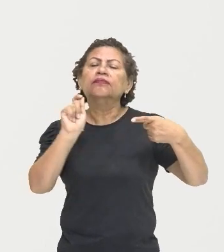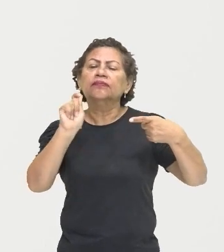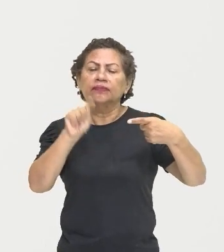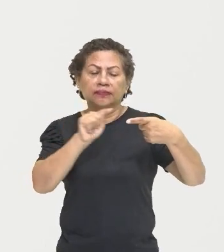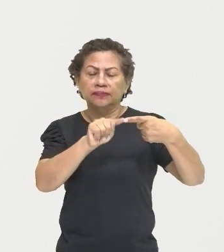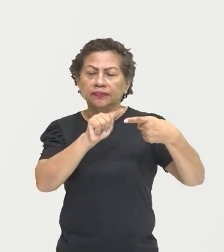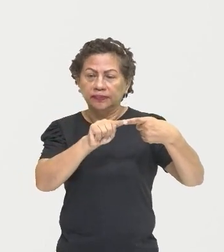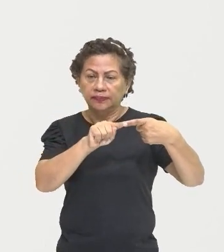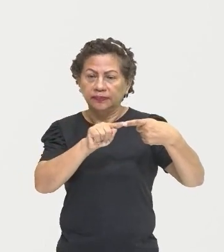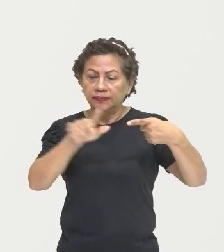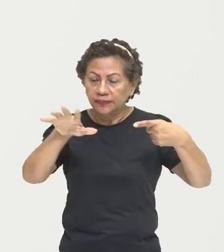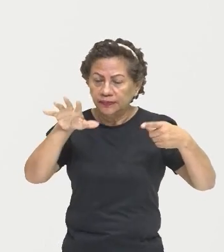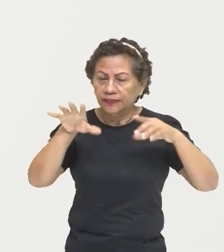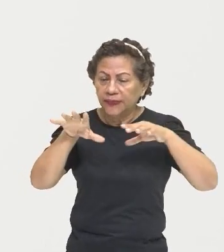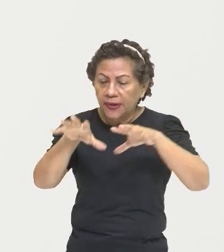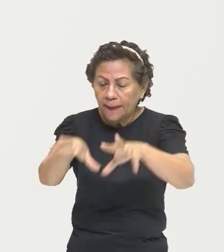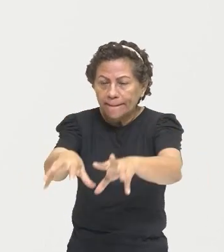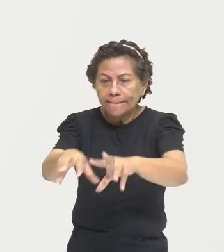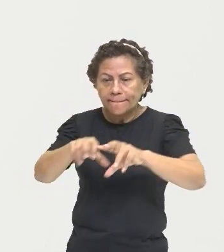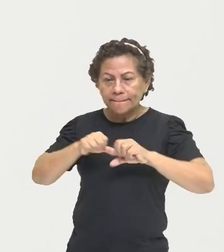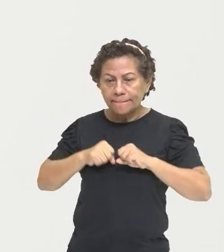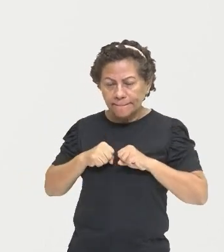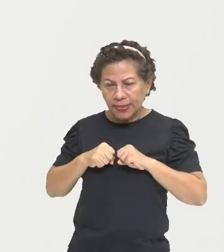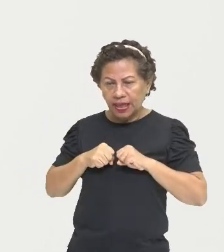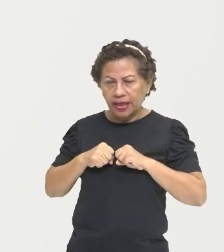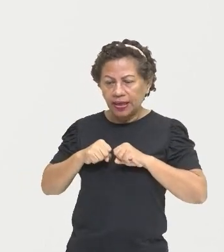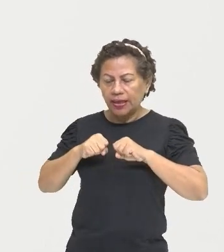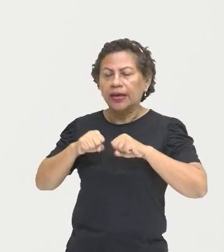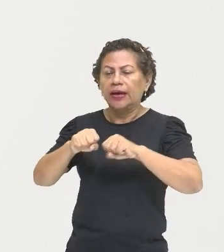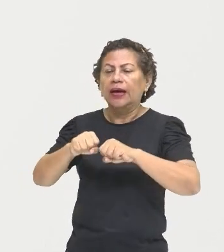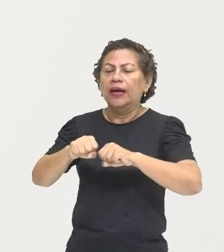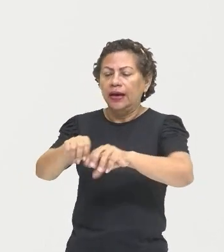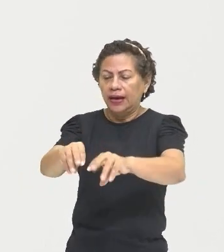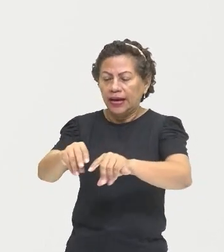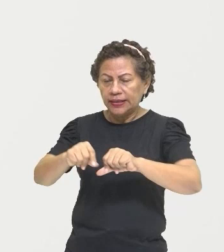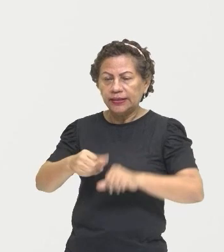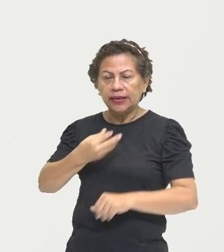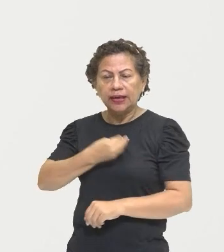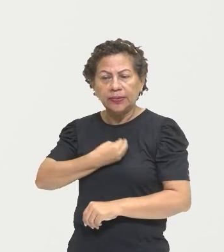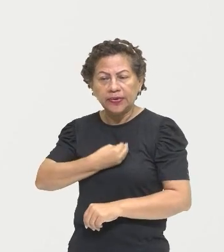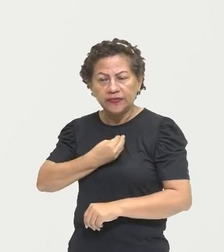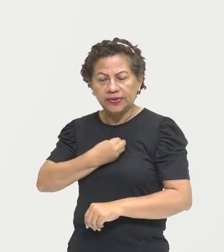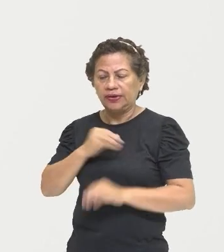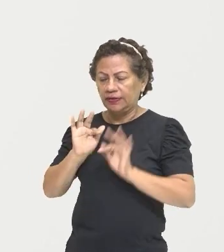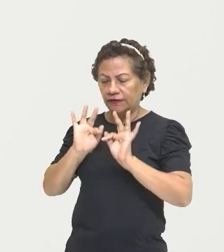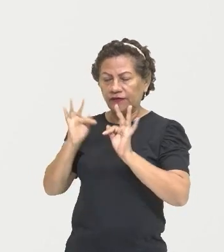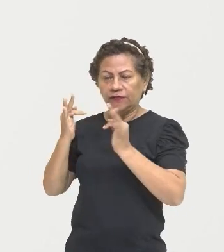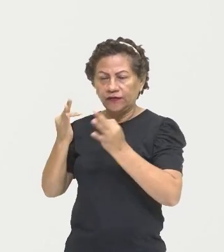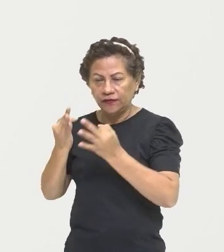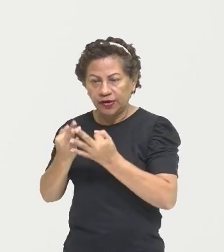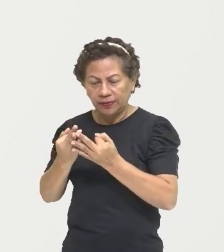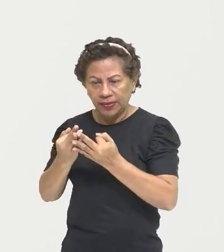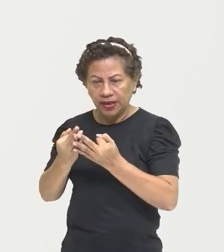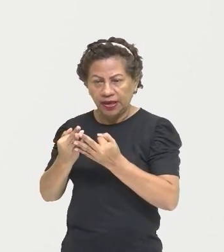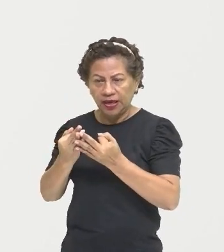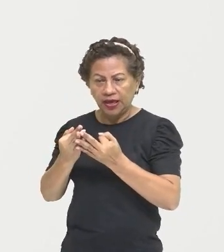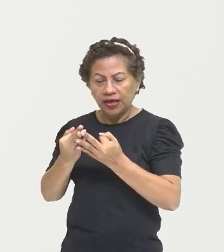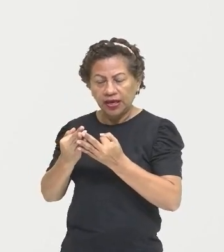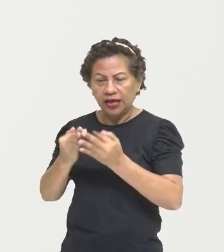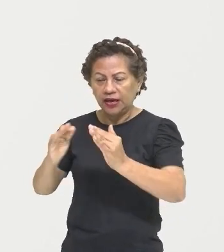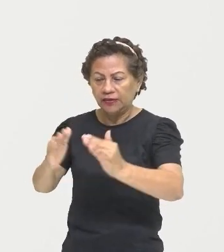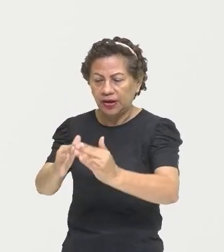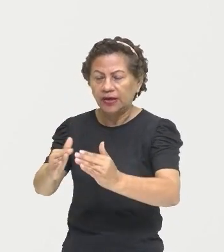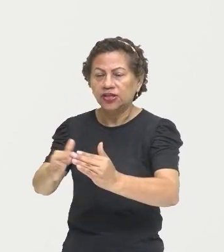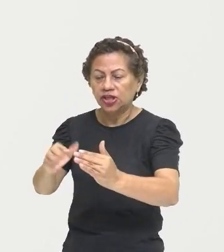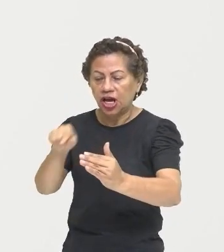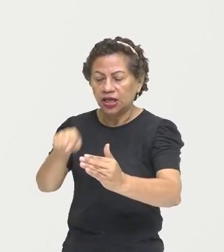toma posse da terra para a sua subsistência. Ou seja, a família chegou ali, ela se instalou, ela